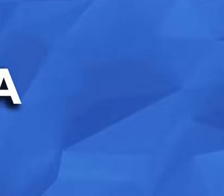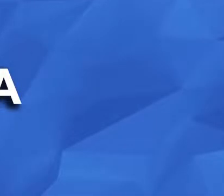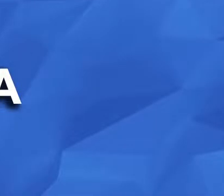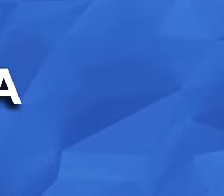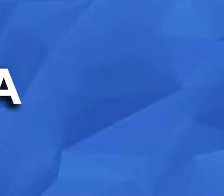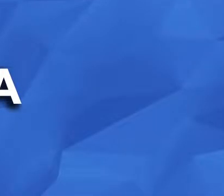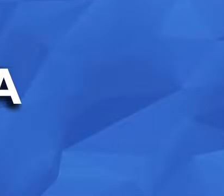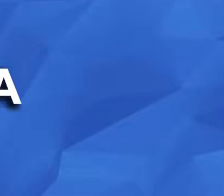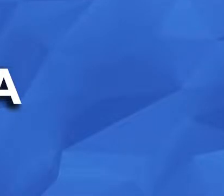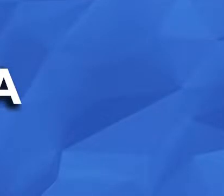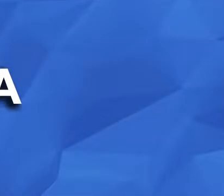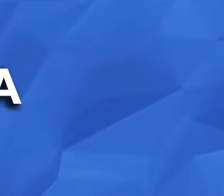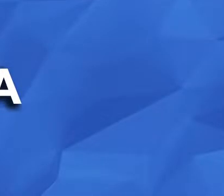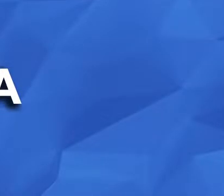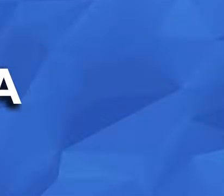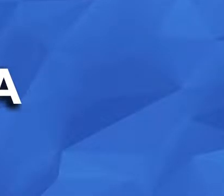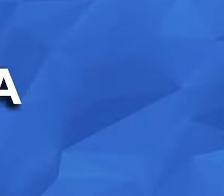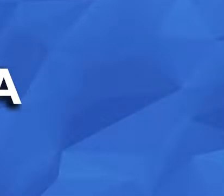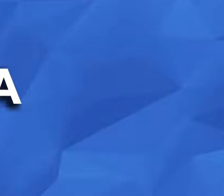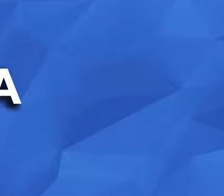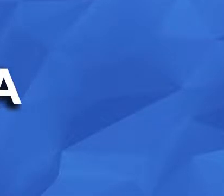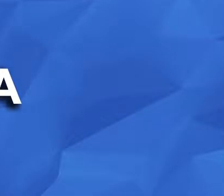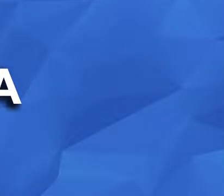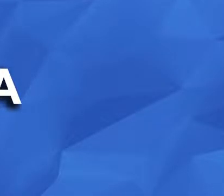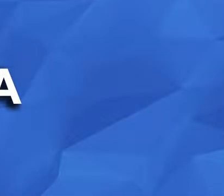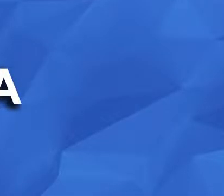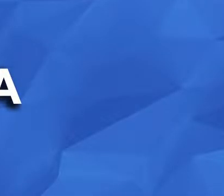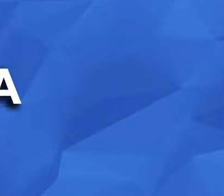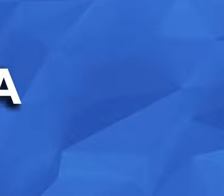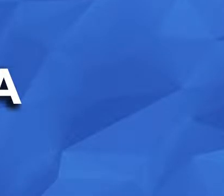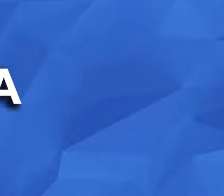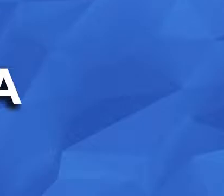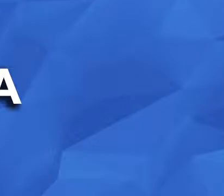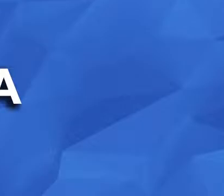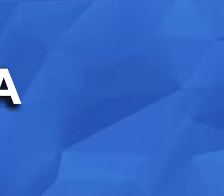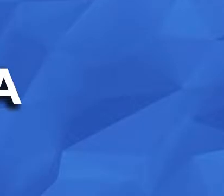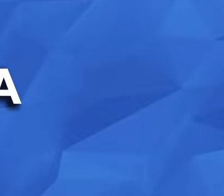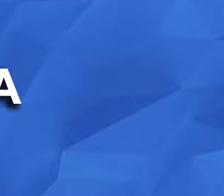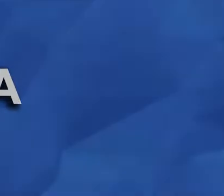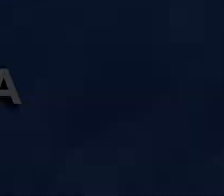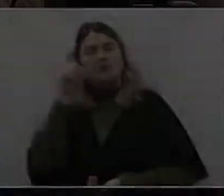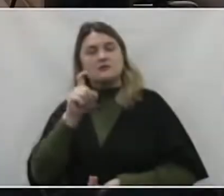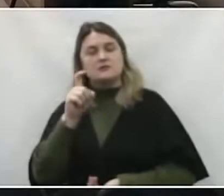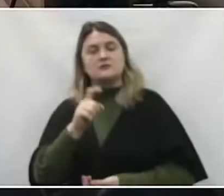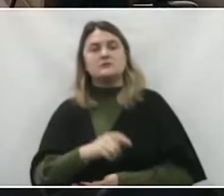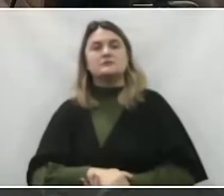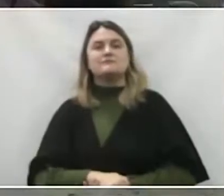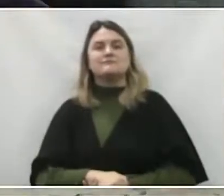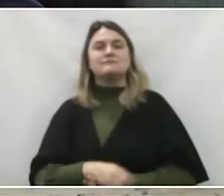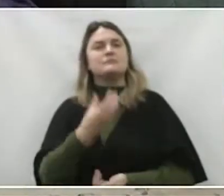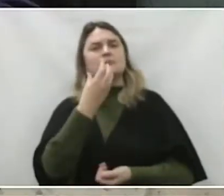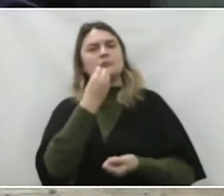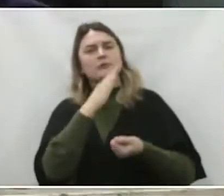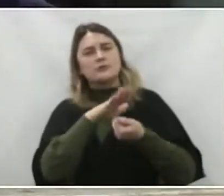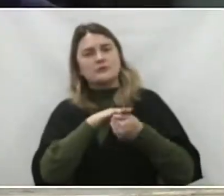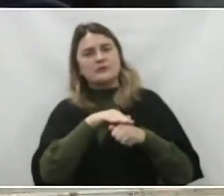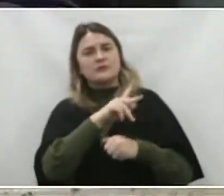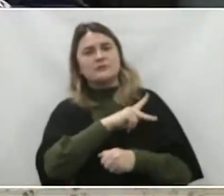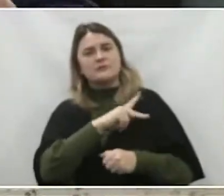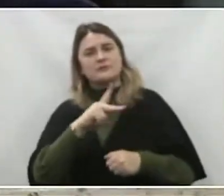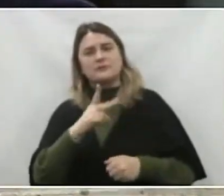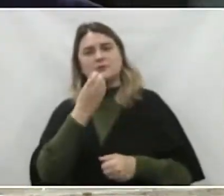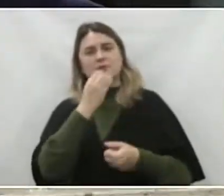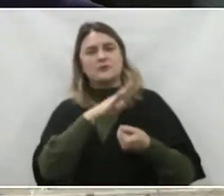E aí E aí Oi boa noite senhor presidente